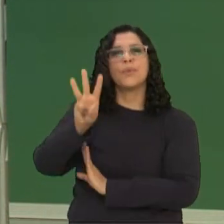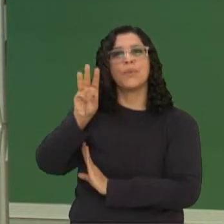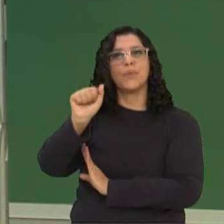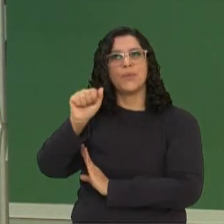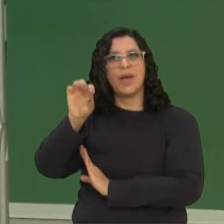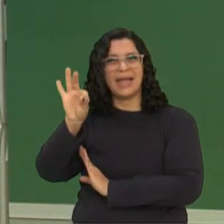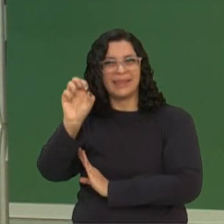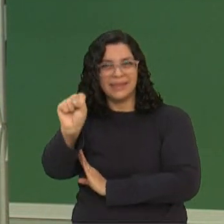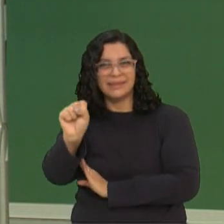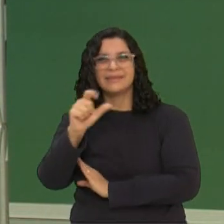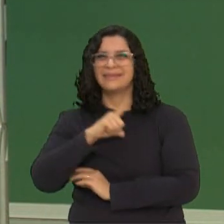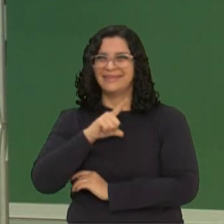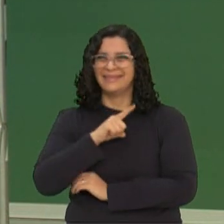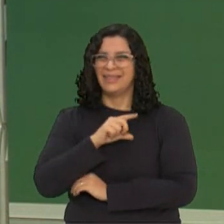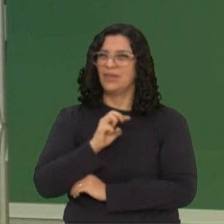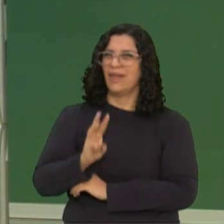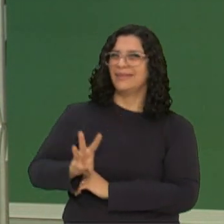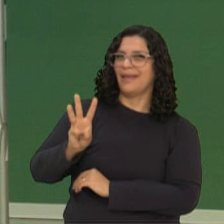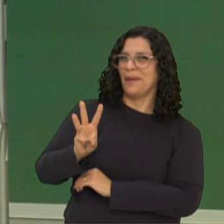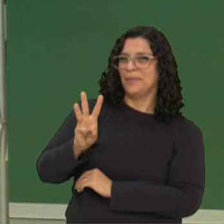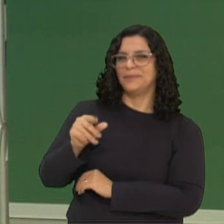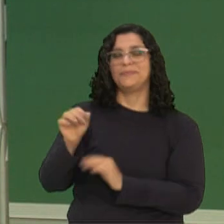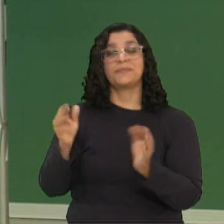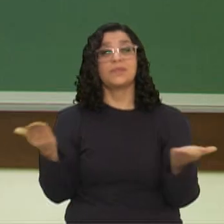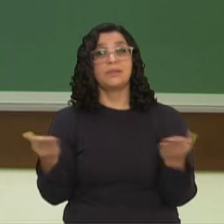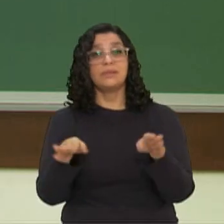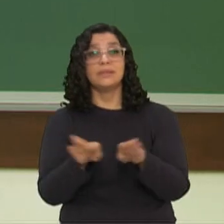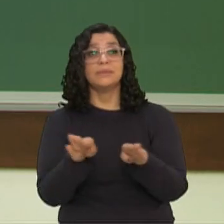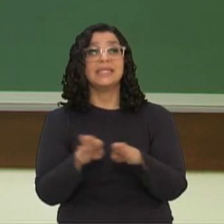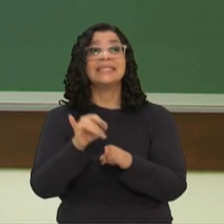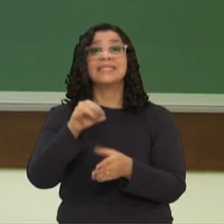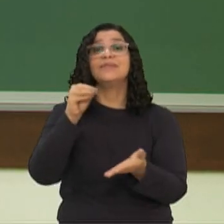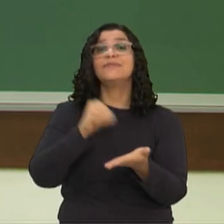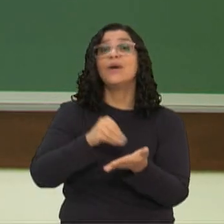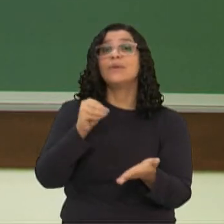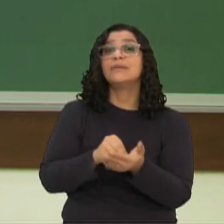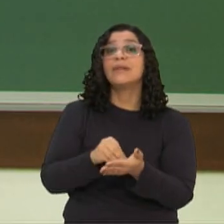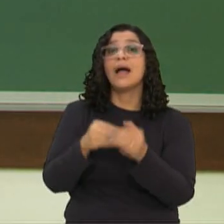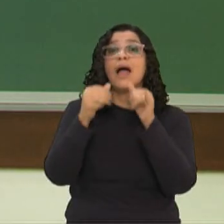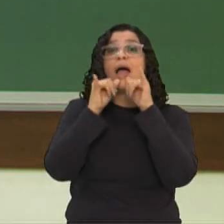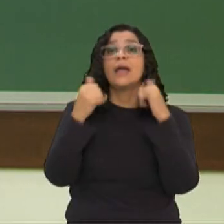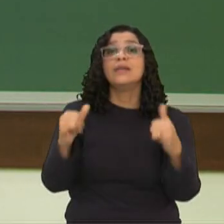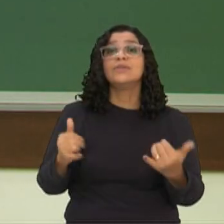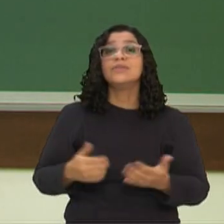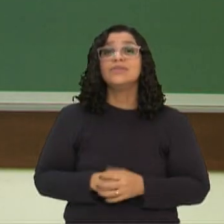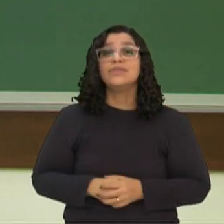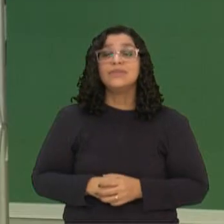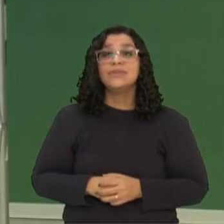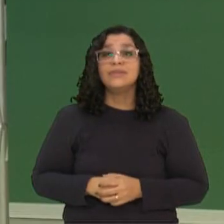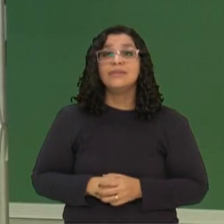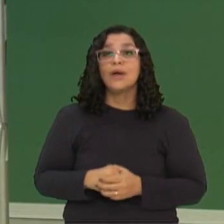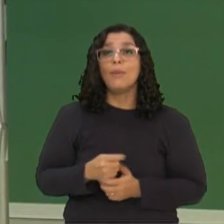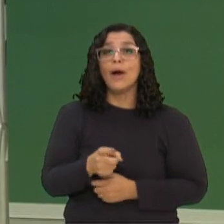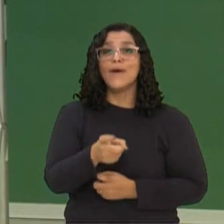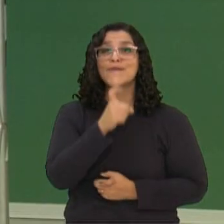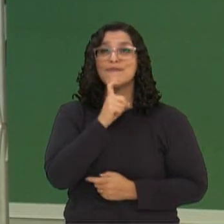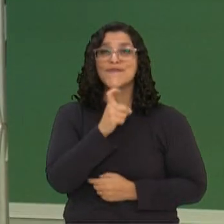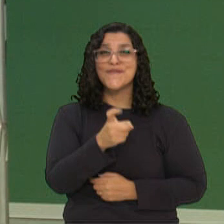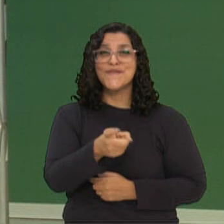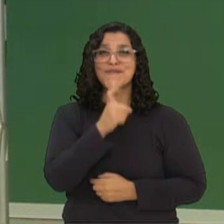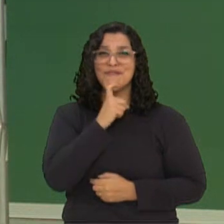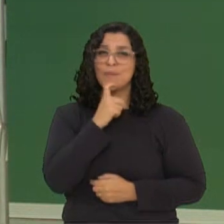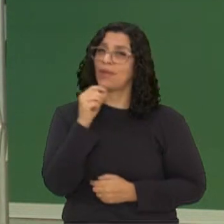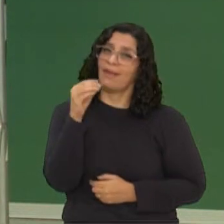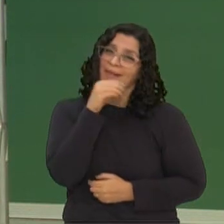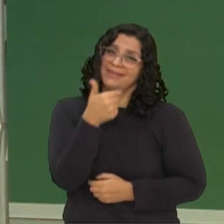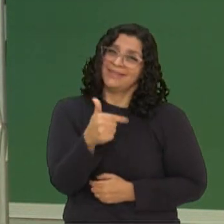A outra questão, um outro inconveniente é que, no caso, se faltar energia, né? Banho de água fria, eu coloquei aqui. Tem